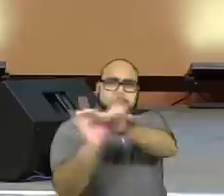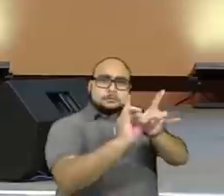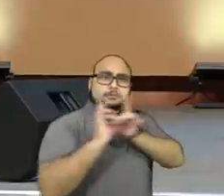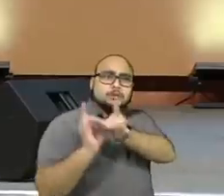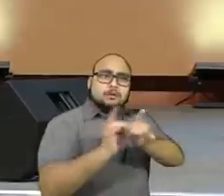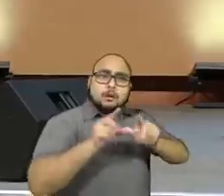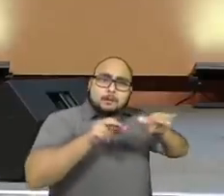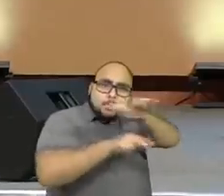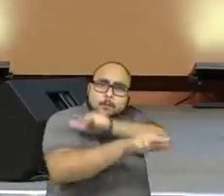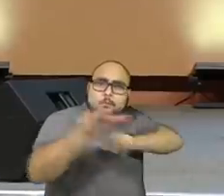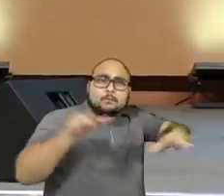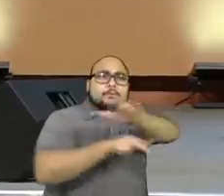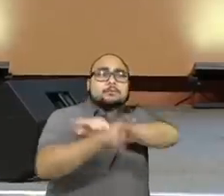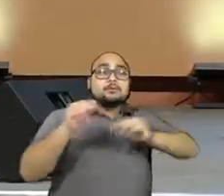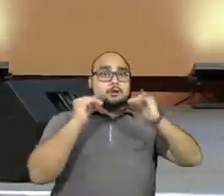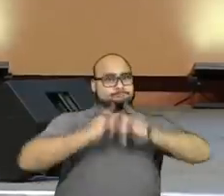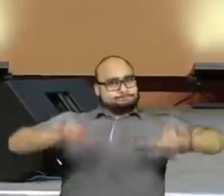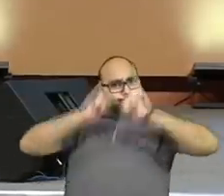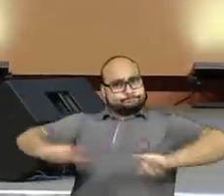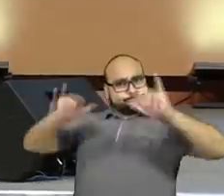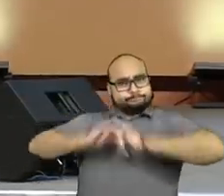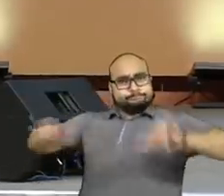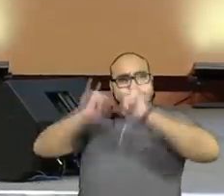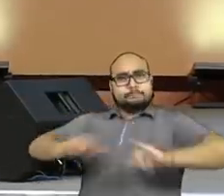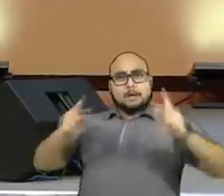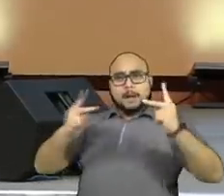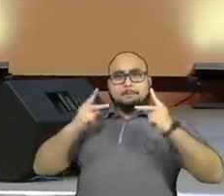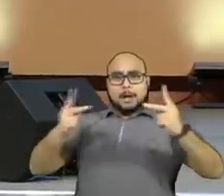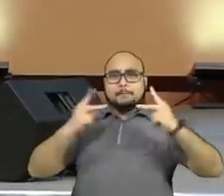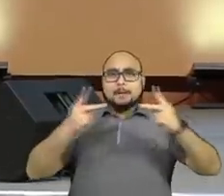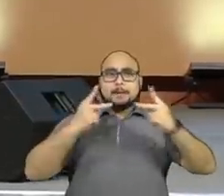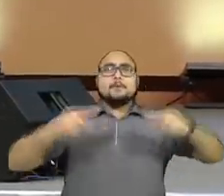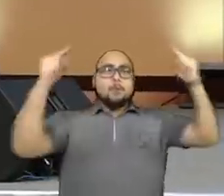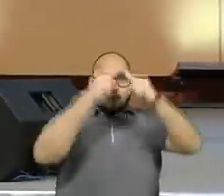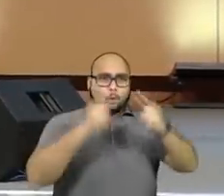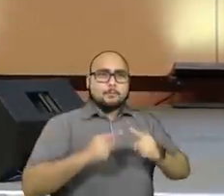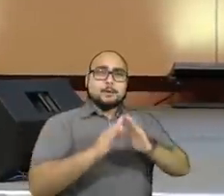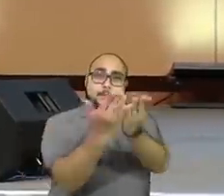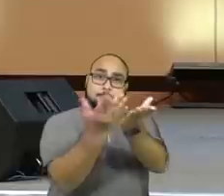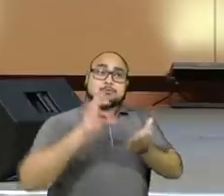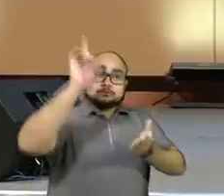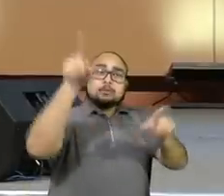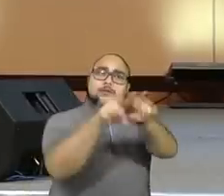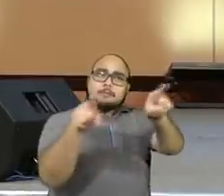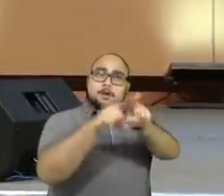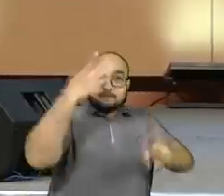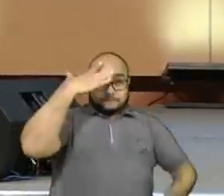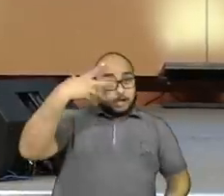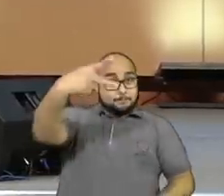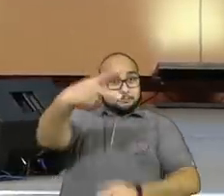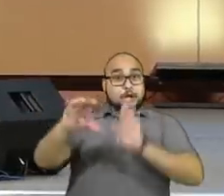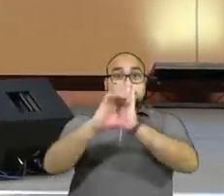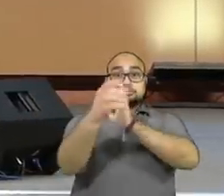é você pregar o evangelho, é cumprir a palavra. Provérbios, capítulo 9, versículo 10, diz